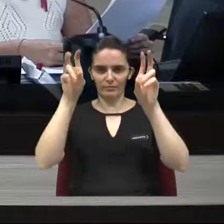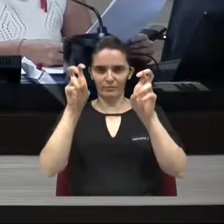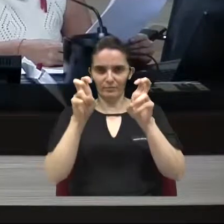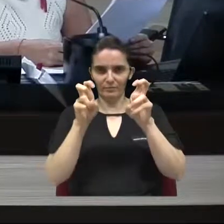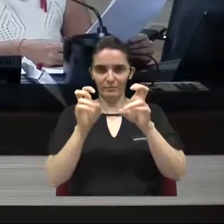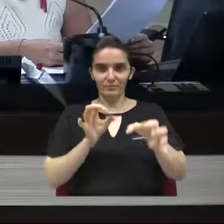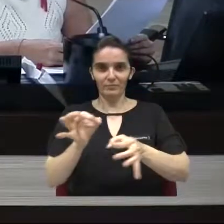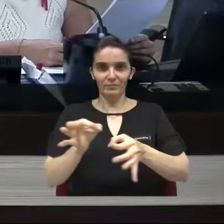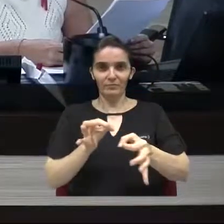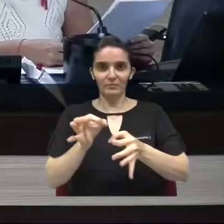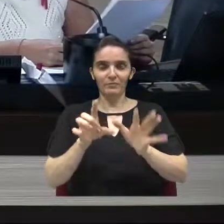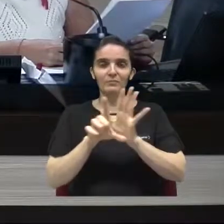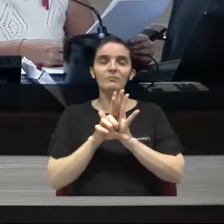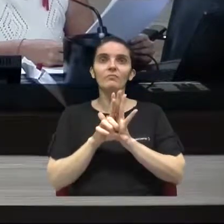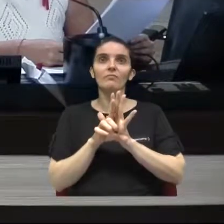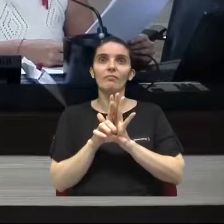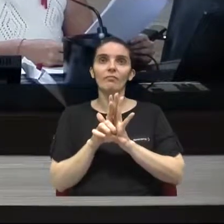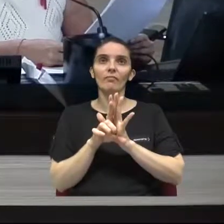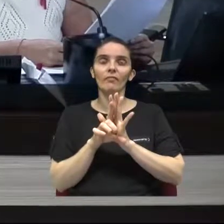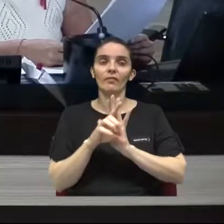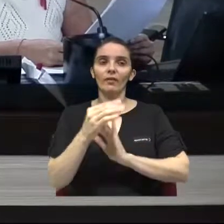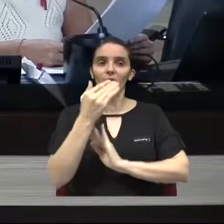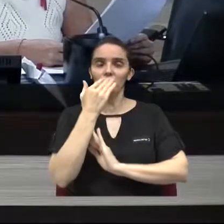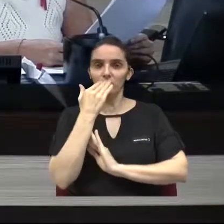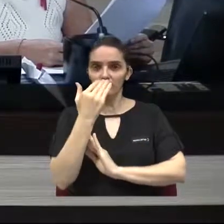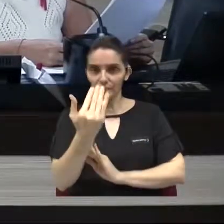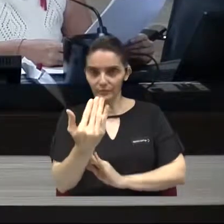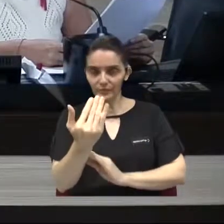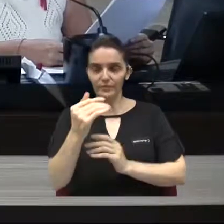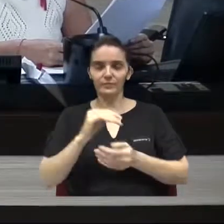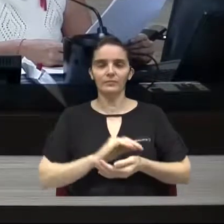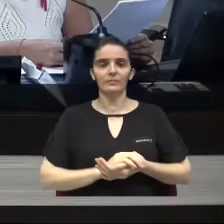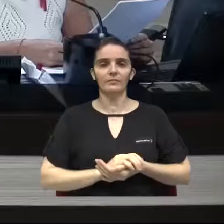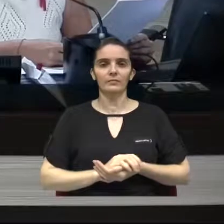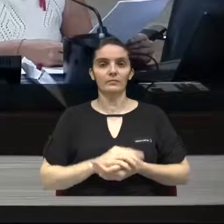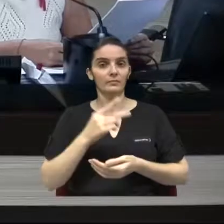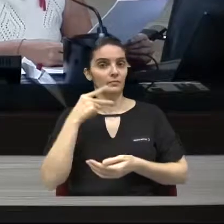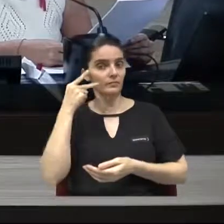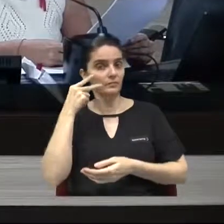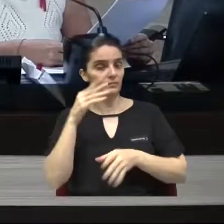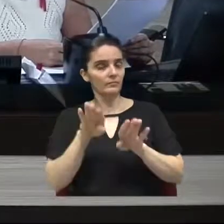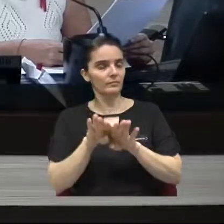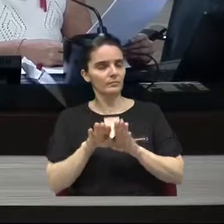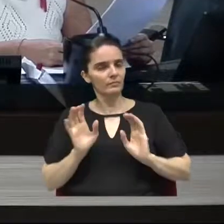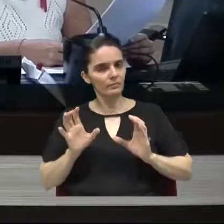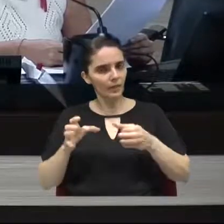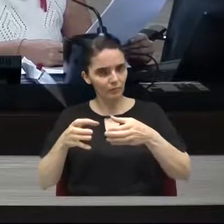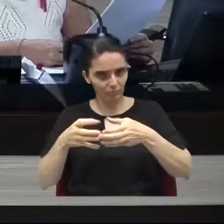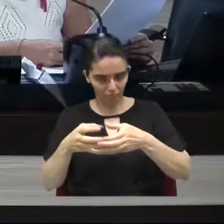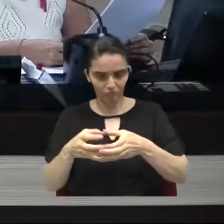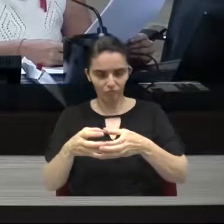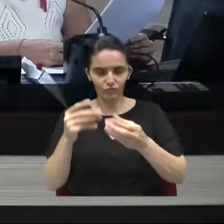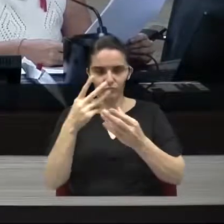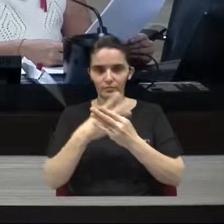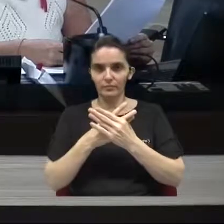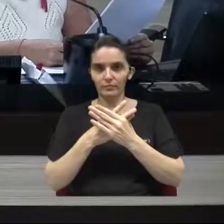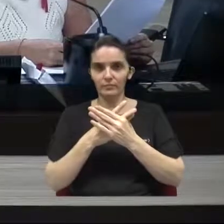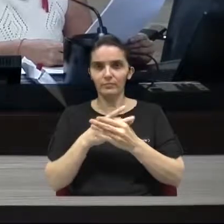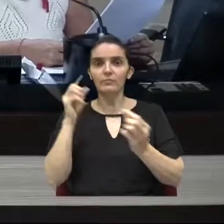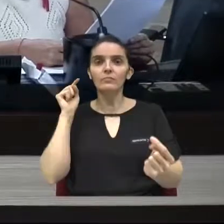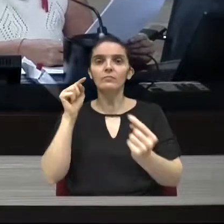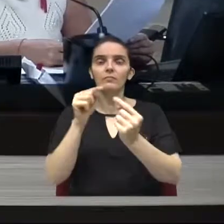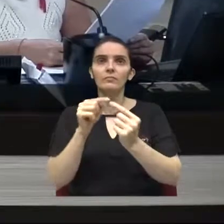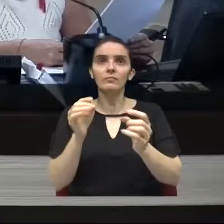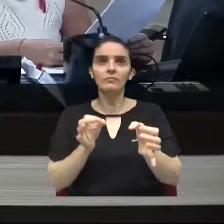encaminha projeto de lei. Vimos a presença de Vossa Excelência e dos dignos vereadores que compõem essa egrégia Câmara Municipal com o objetivo